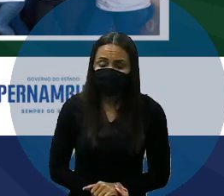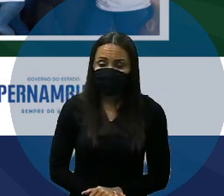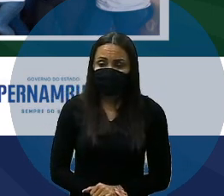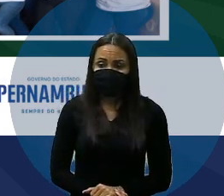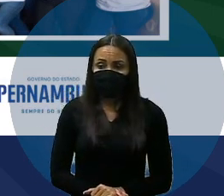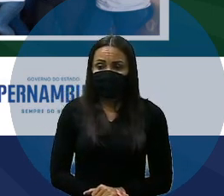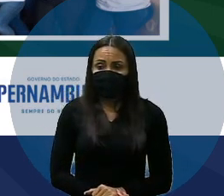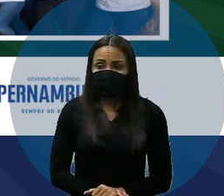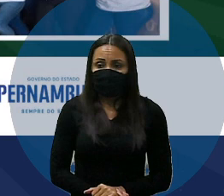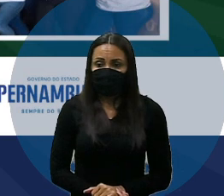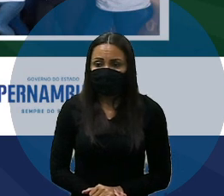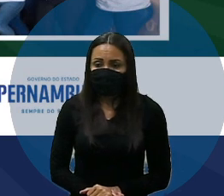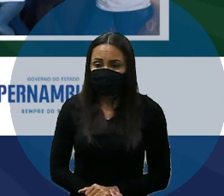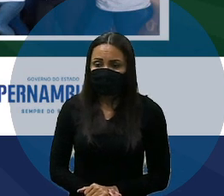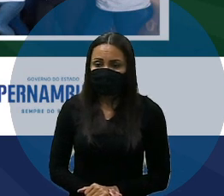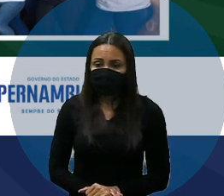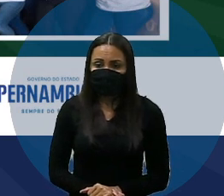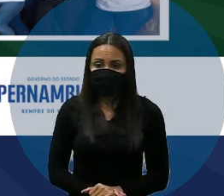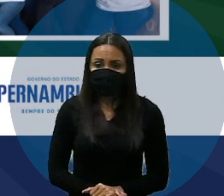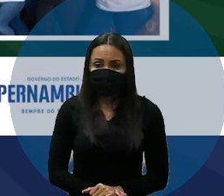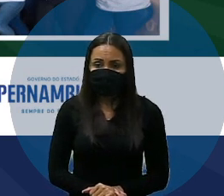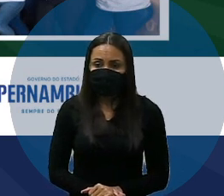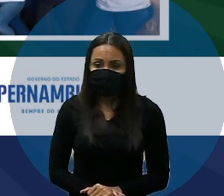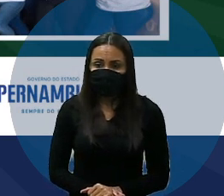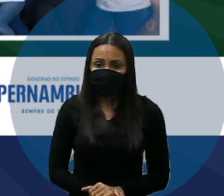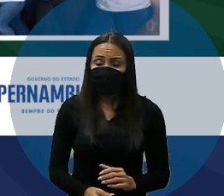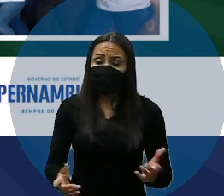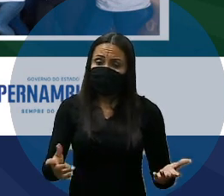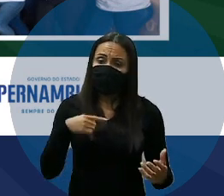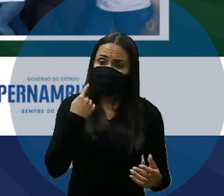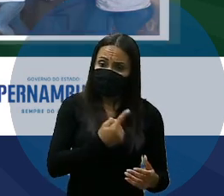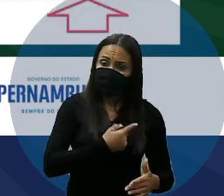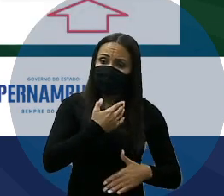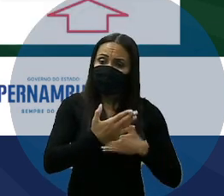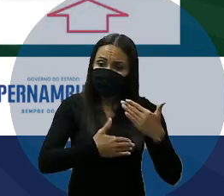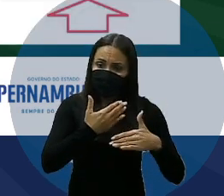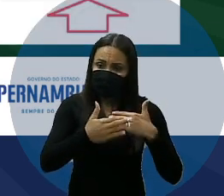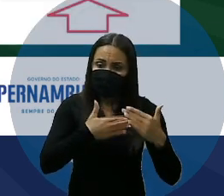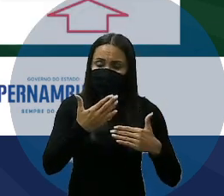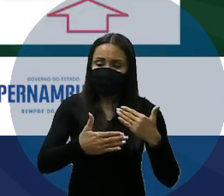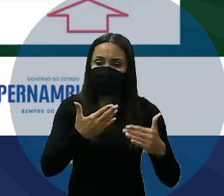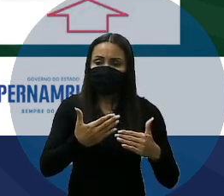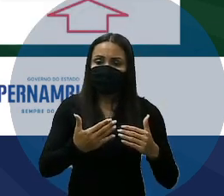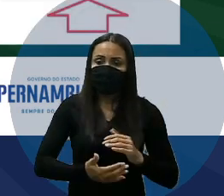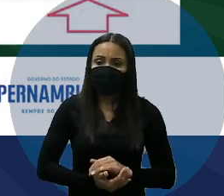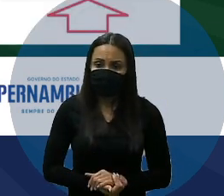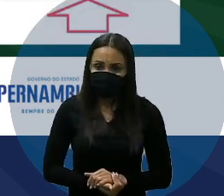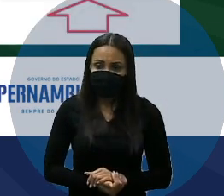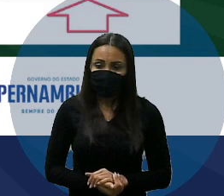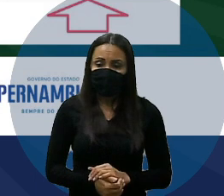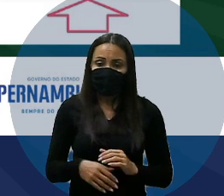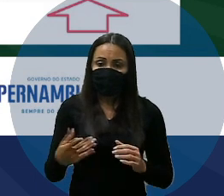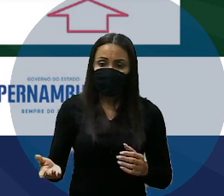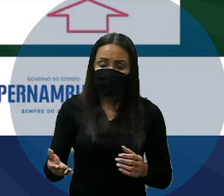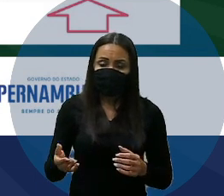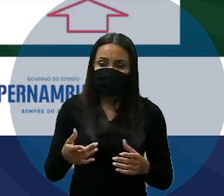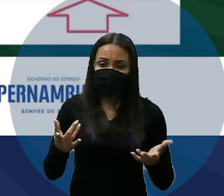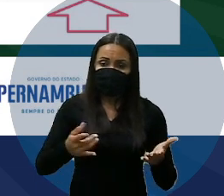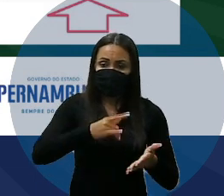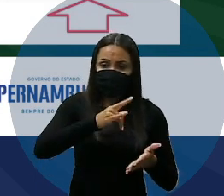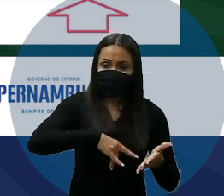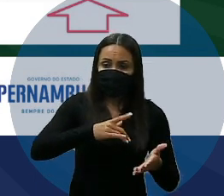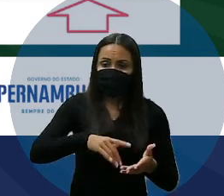bastante enriquecedor nesse sentido e a gente está avançando nesse processo aí e trazendo mais adiante nos próximos